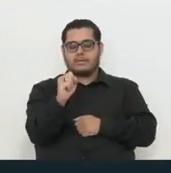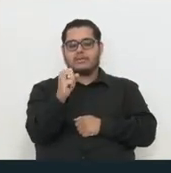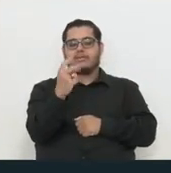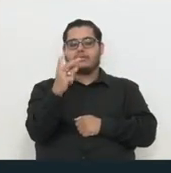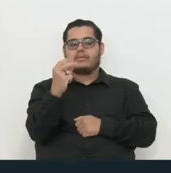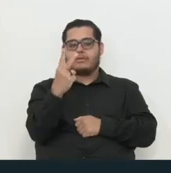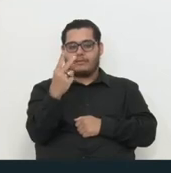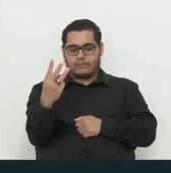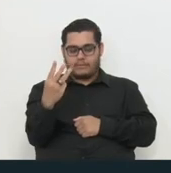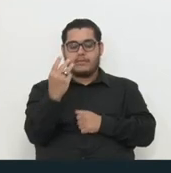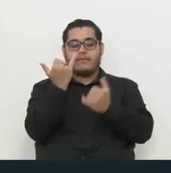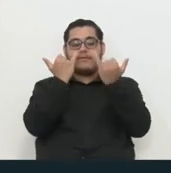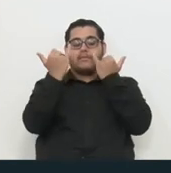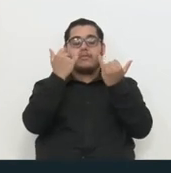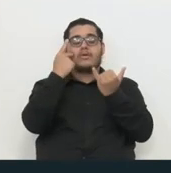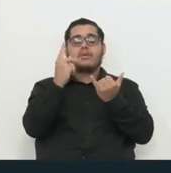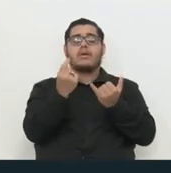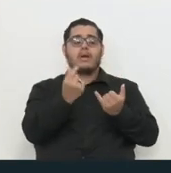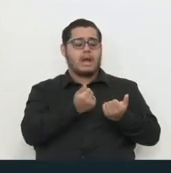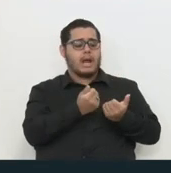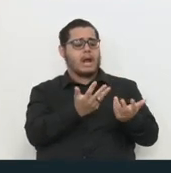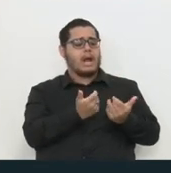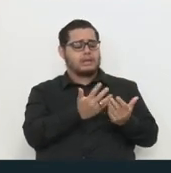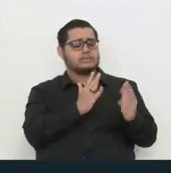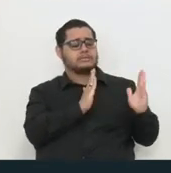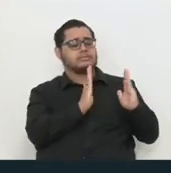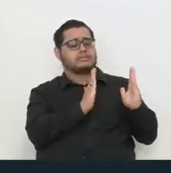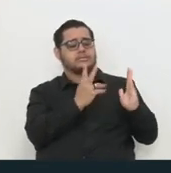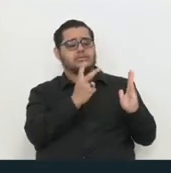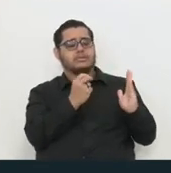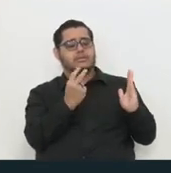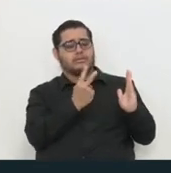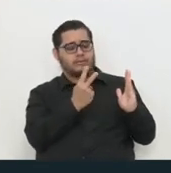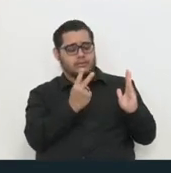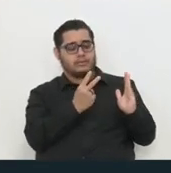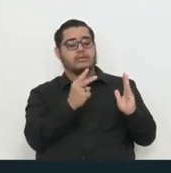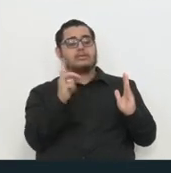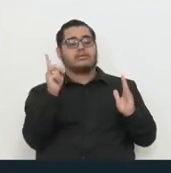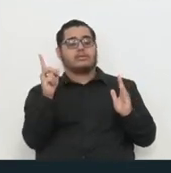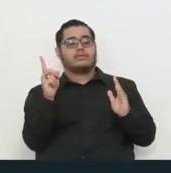comunicação dos exercícios de 2020 a 2022 autor vereadores